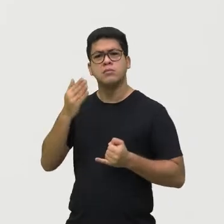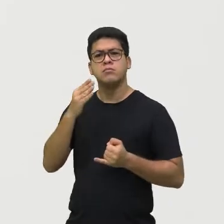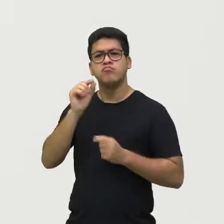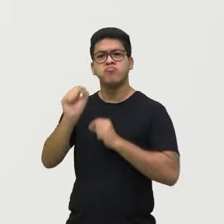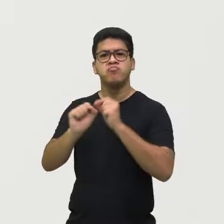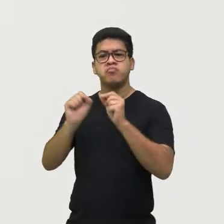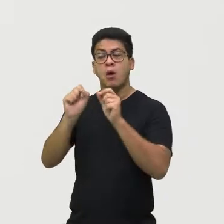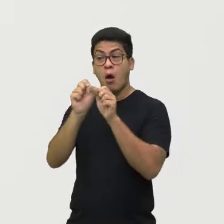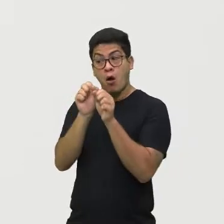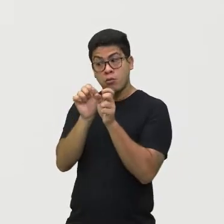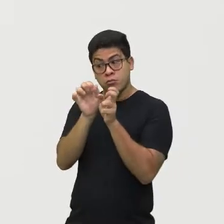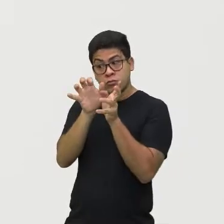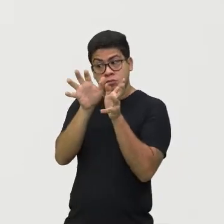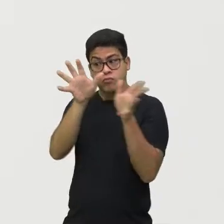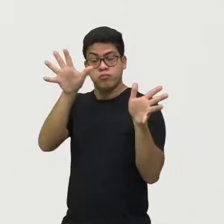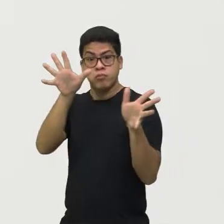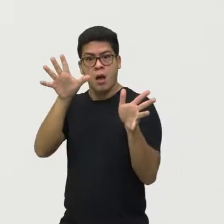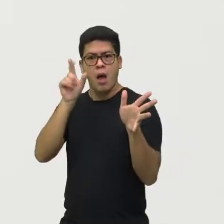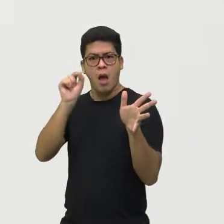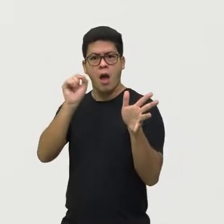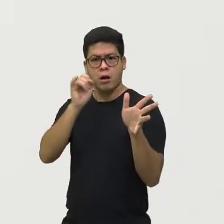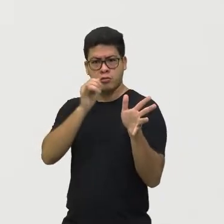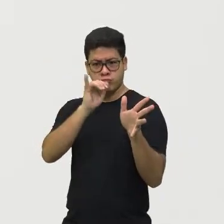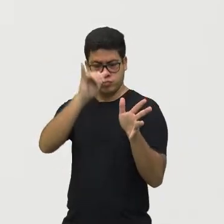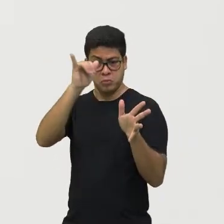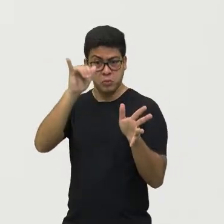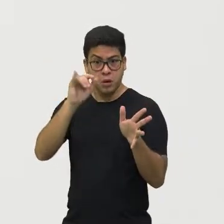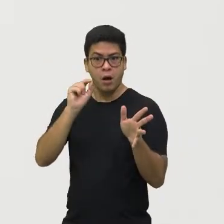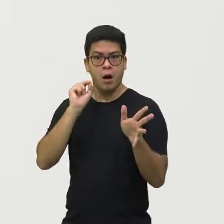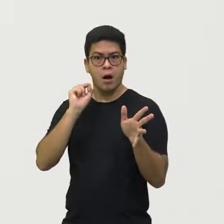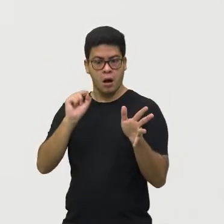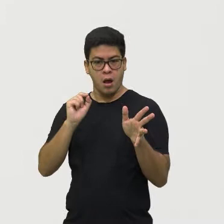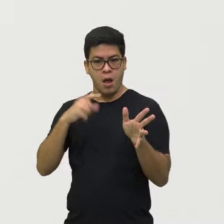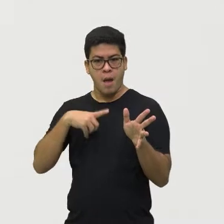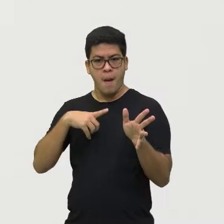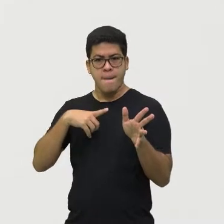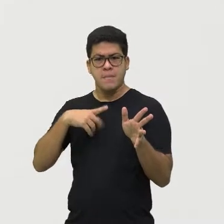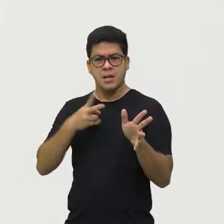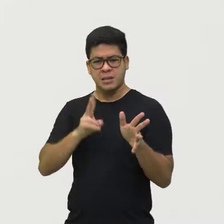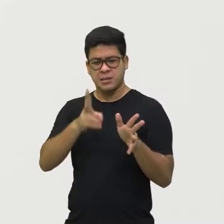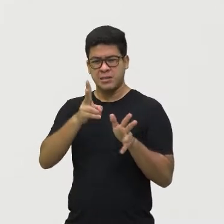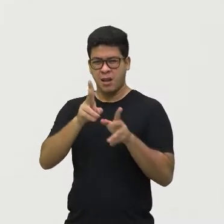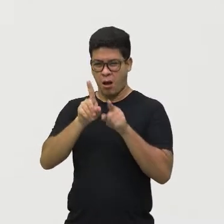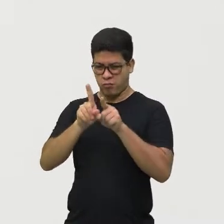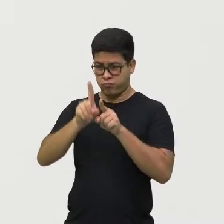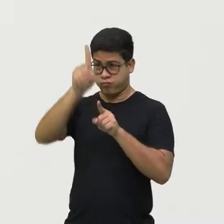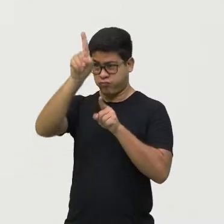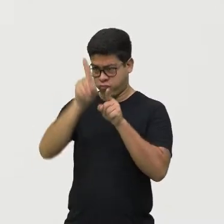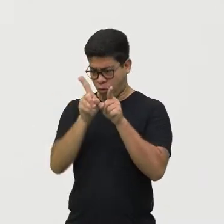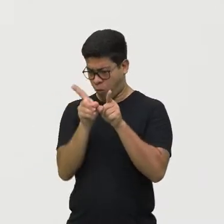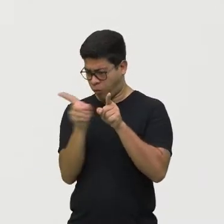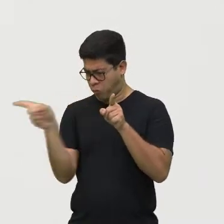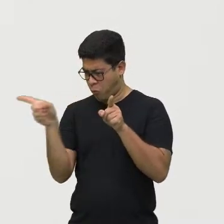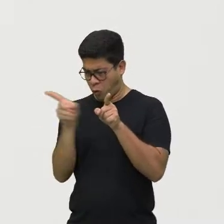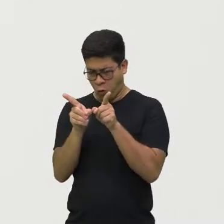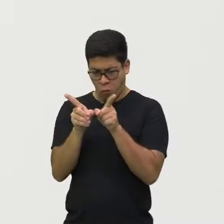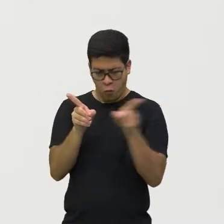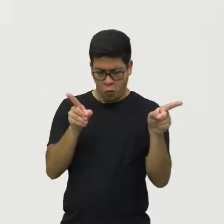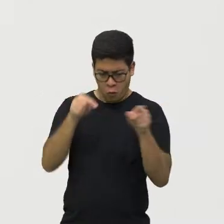do campo elétrico, que elas são linhas que são concêntricas, que são linhas radiais à carga, né,